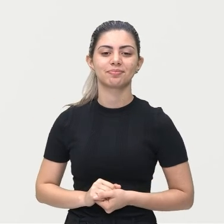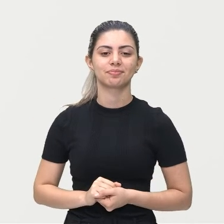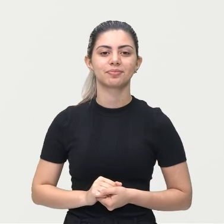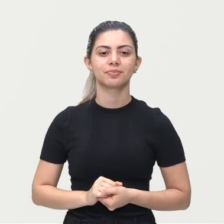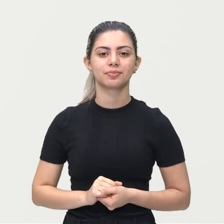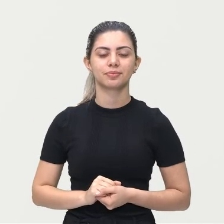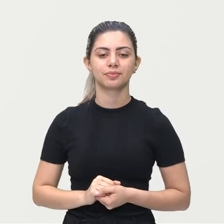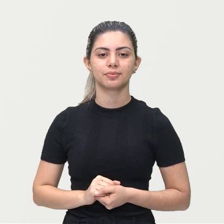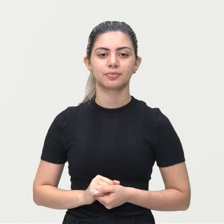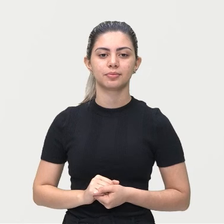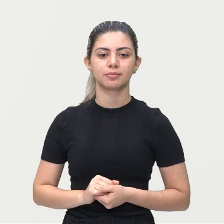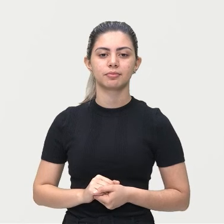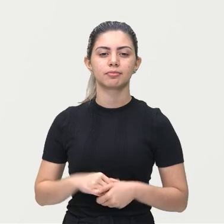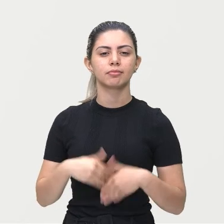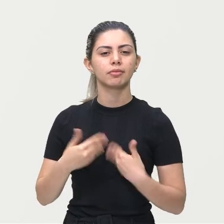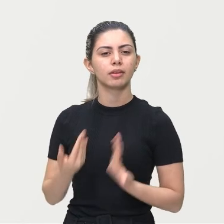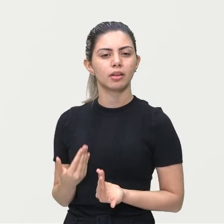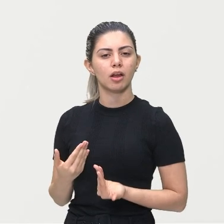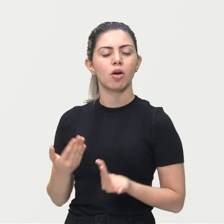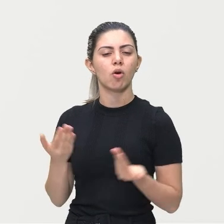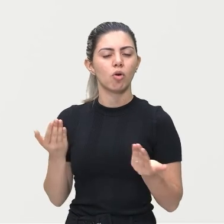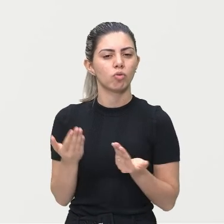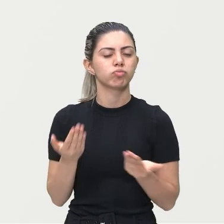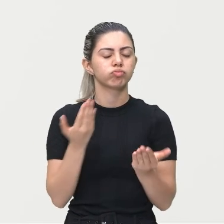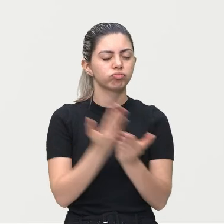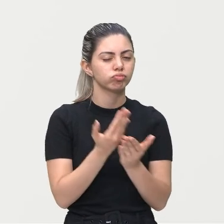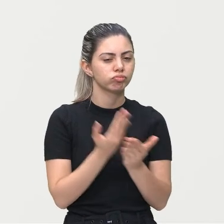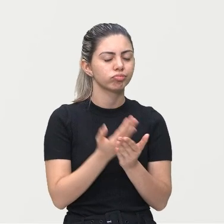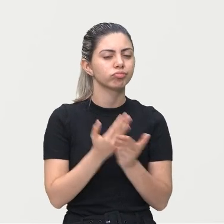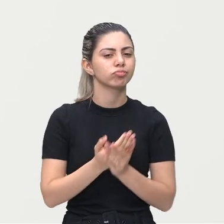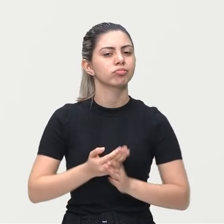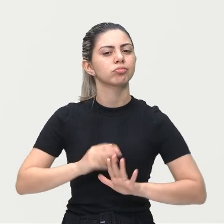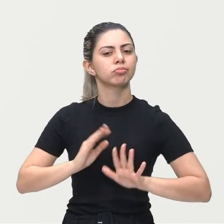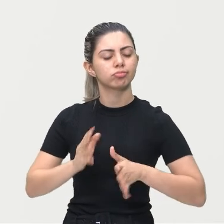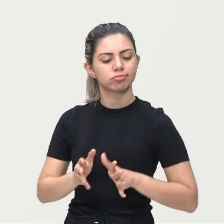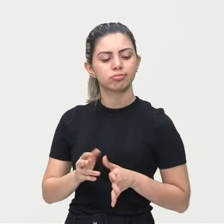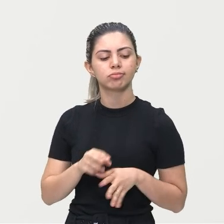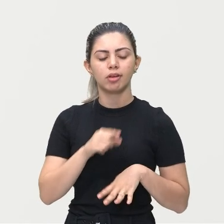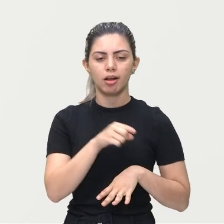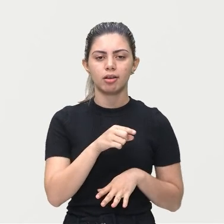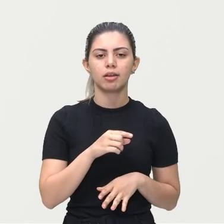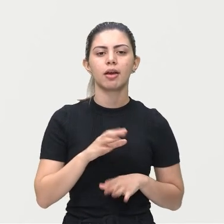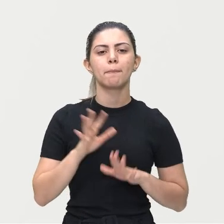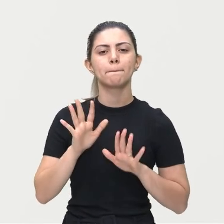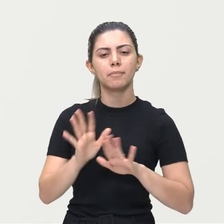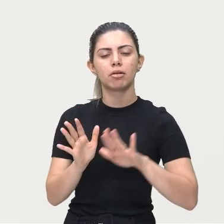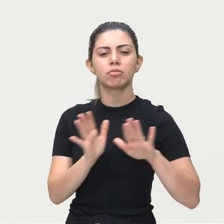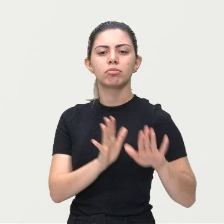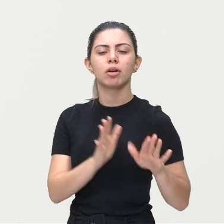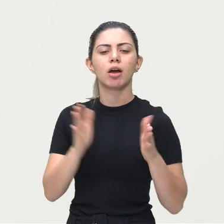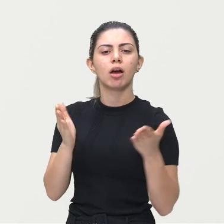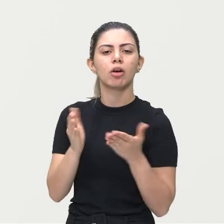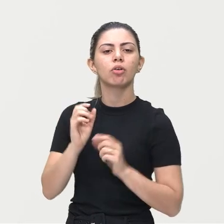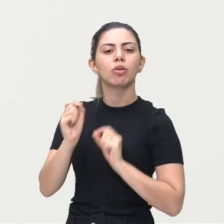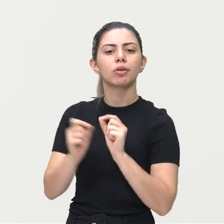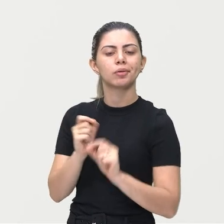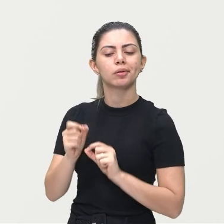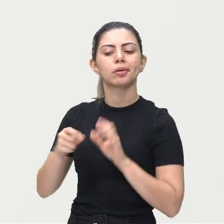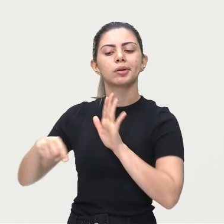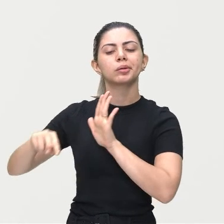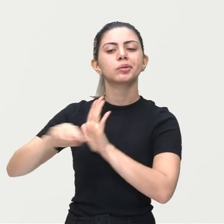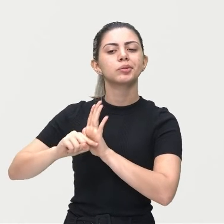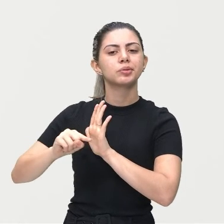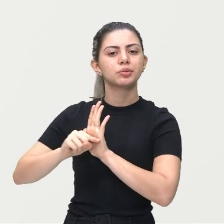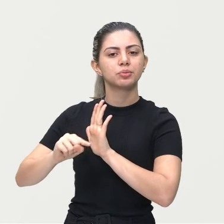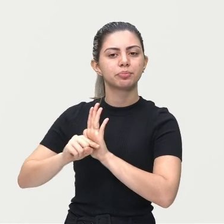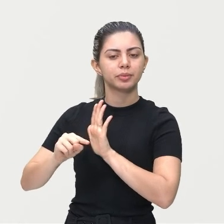bem. Observamos, então, essa questão, né? Então, observe o seguinte, uma outra coisa, a questão da